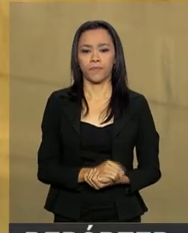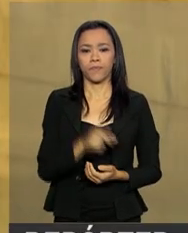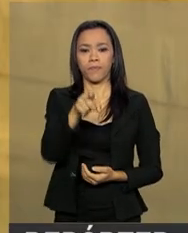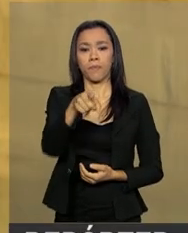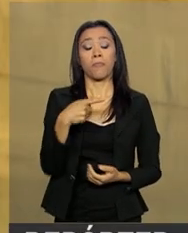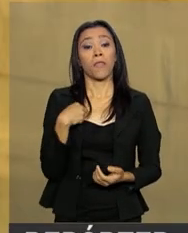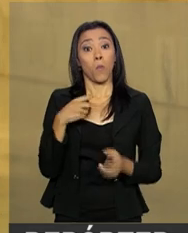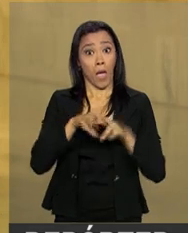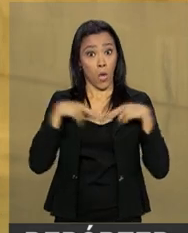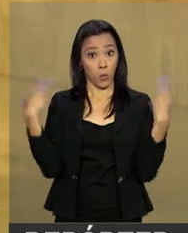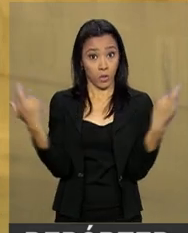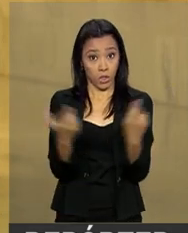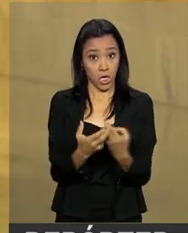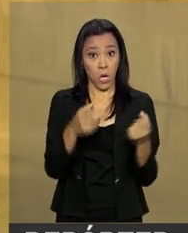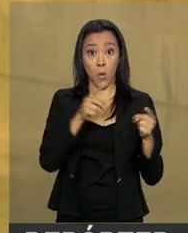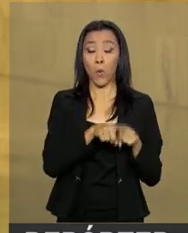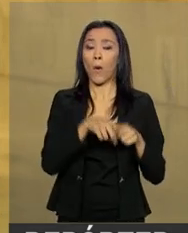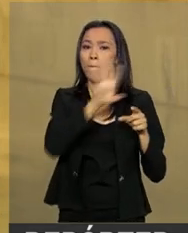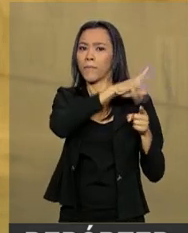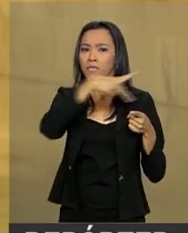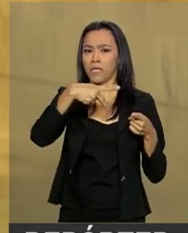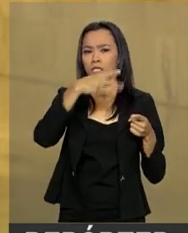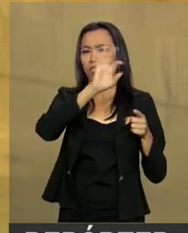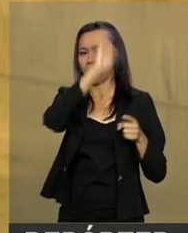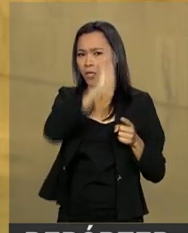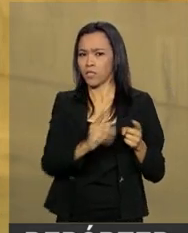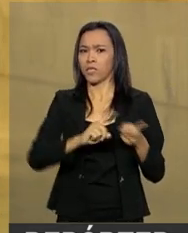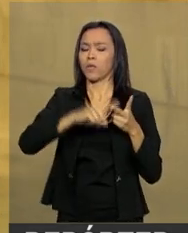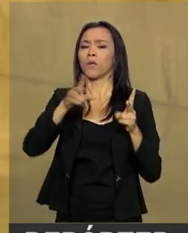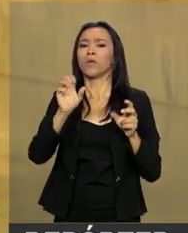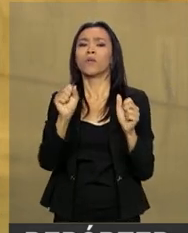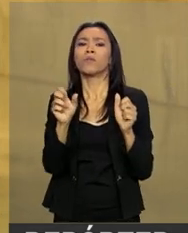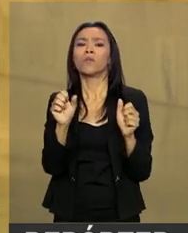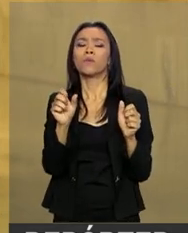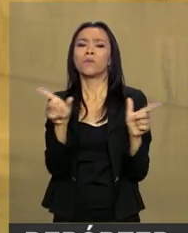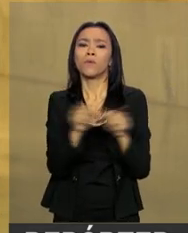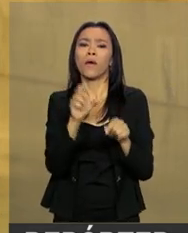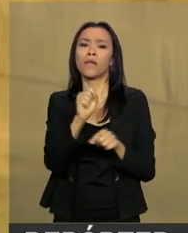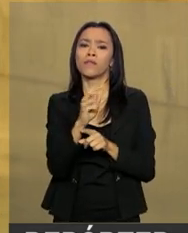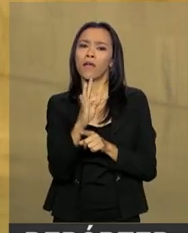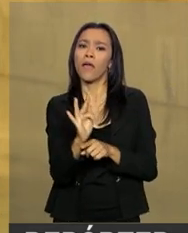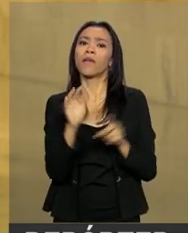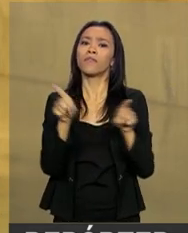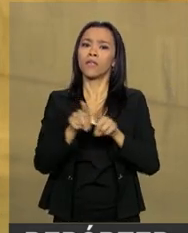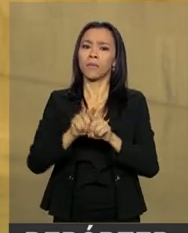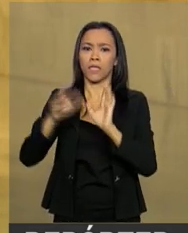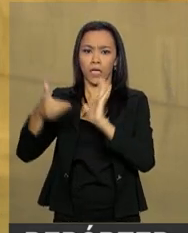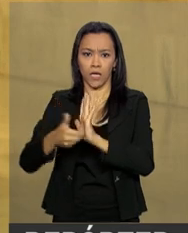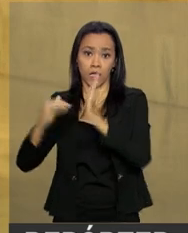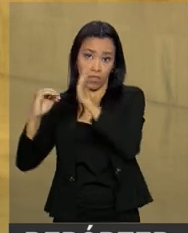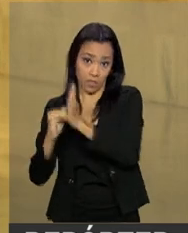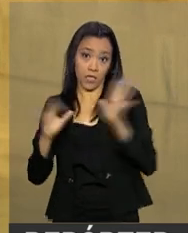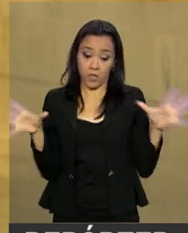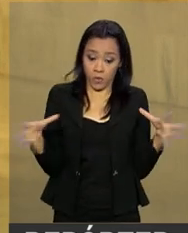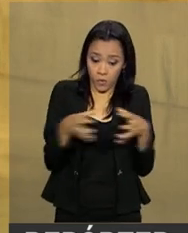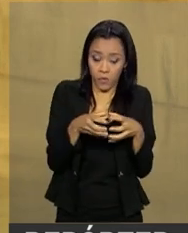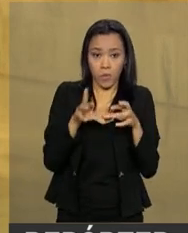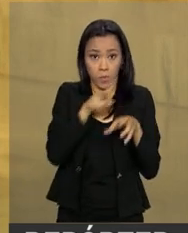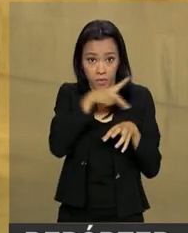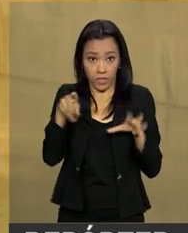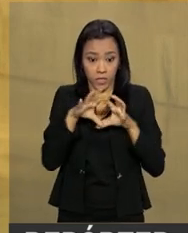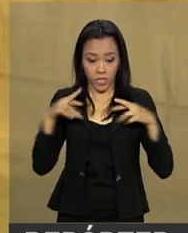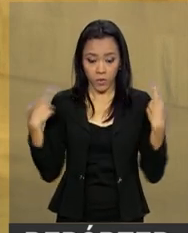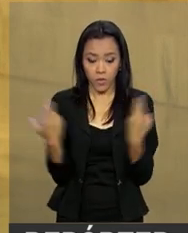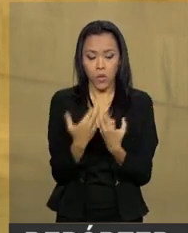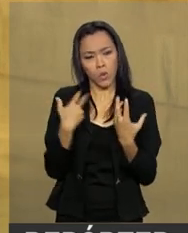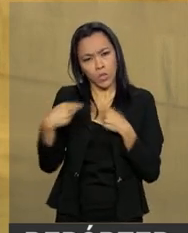uma possível reunião entre os presidentes da República, do Senado, da Câmara e do Supremo Tribunal Federal, Michel Temer afirmou que o diálogo é permanente em